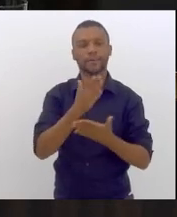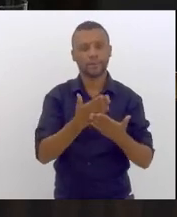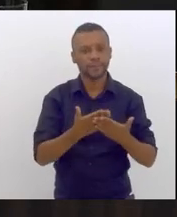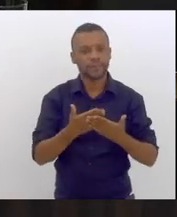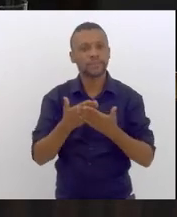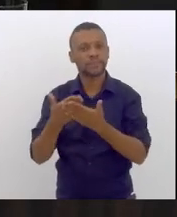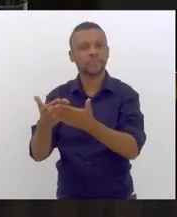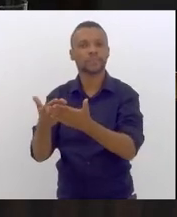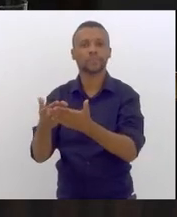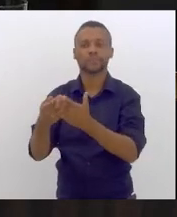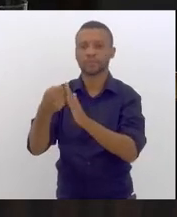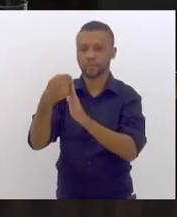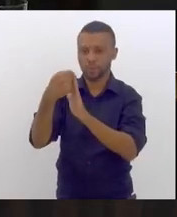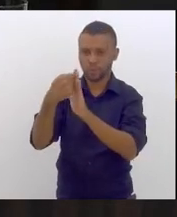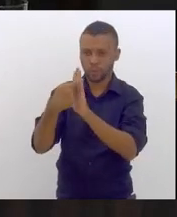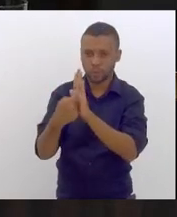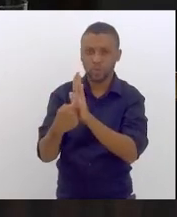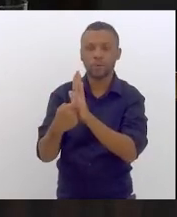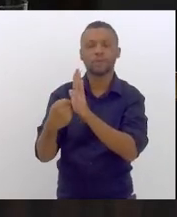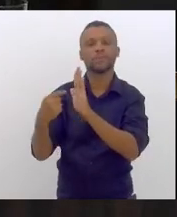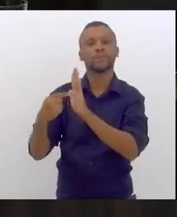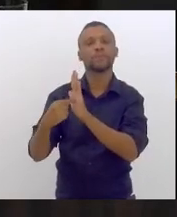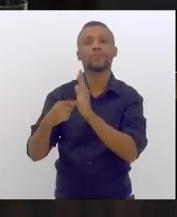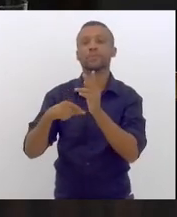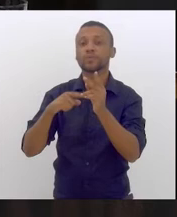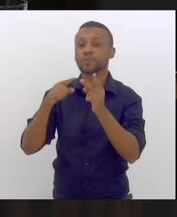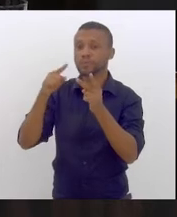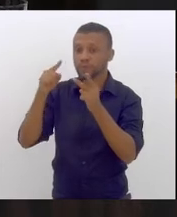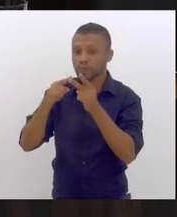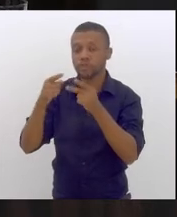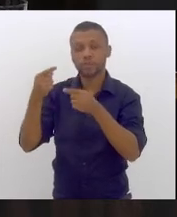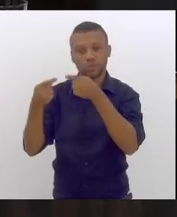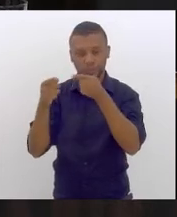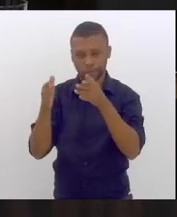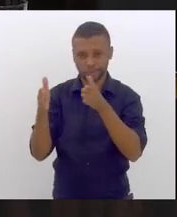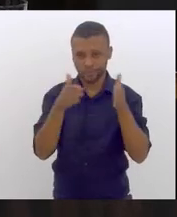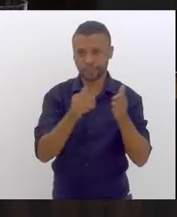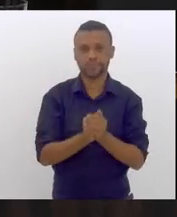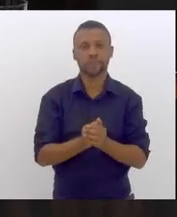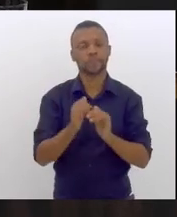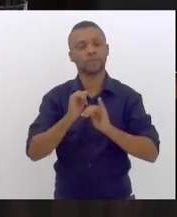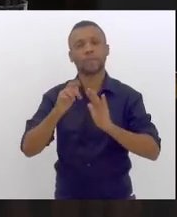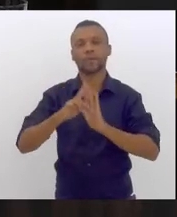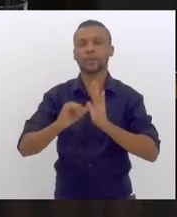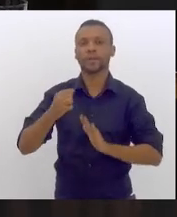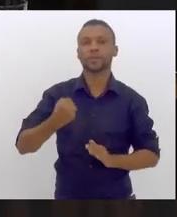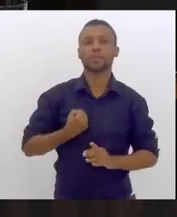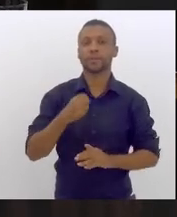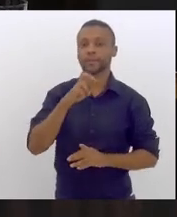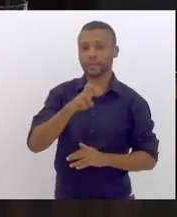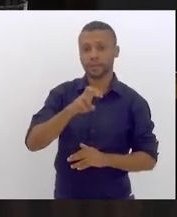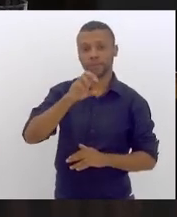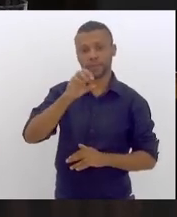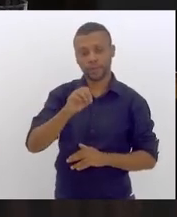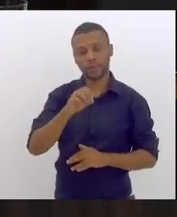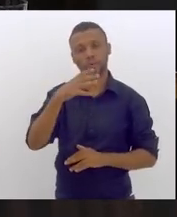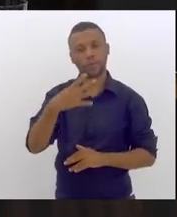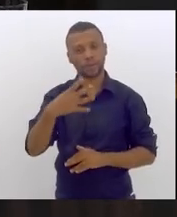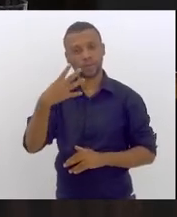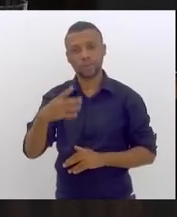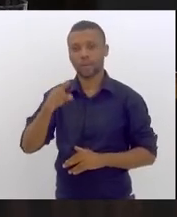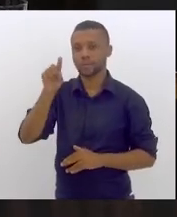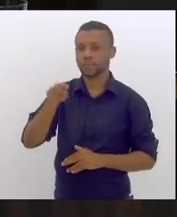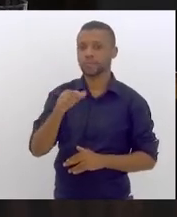Vai a redação do vencido para a segunda discussão. Anuncio o projeto de lei 5044